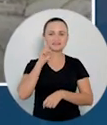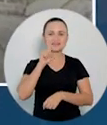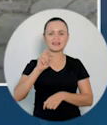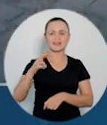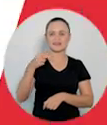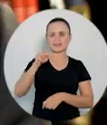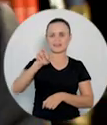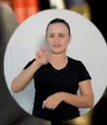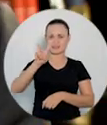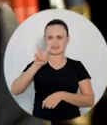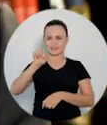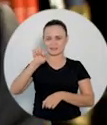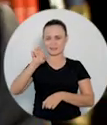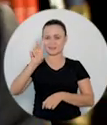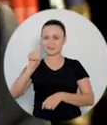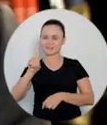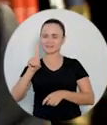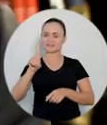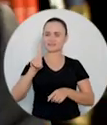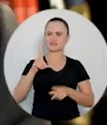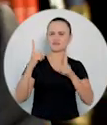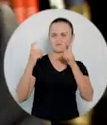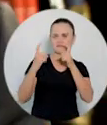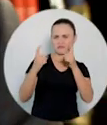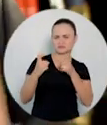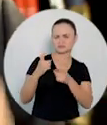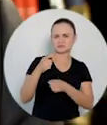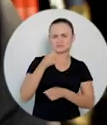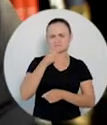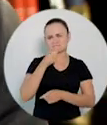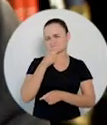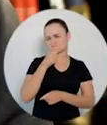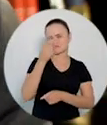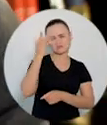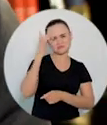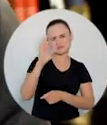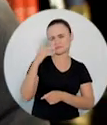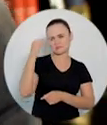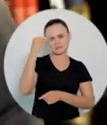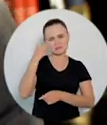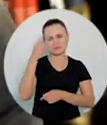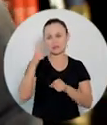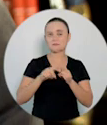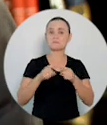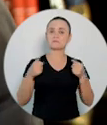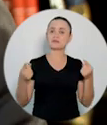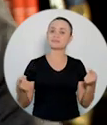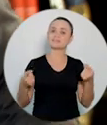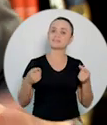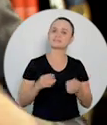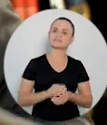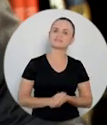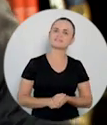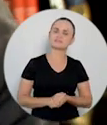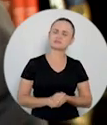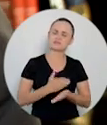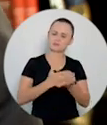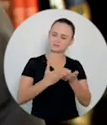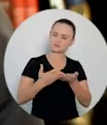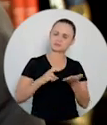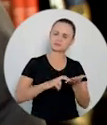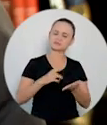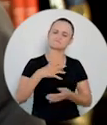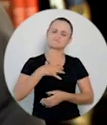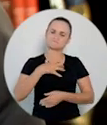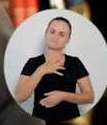pequeno. Quando eu tirei aquela foto, eu acho que eu ainda não tinha a dimensão do que era Harvard, nem tinha esse objetivo de vida, mas ele surgiu bem cedo na minha